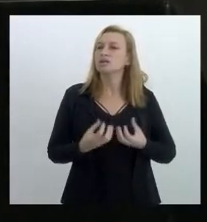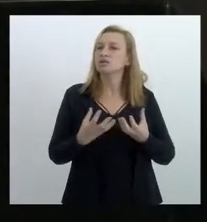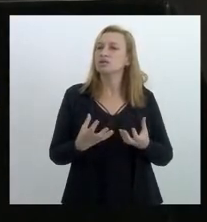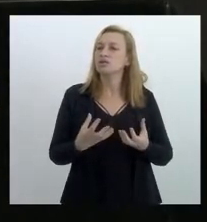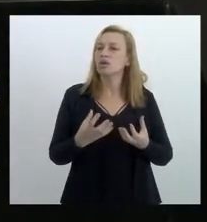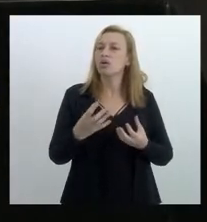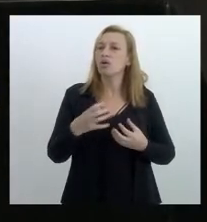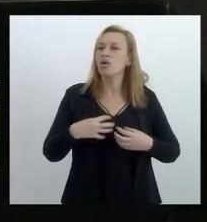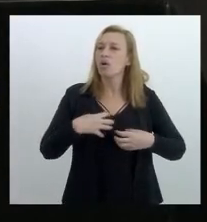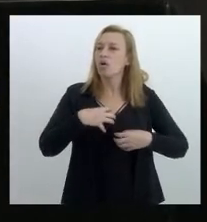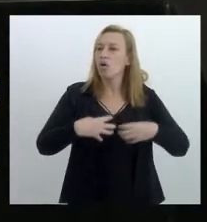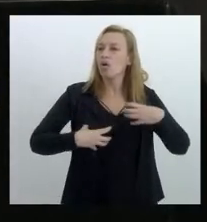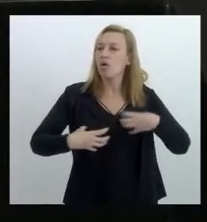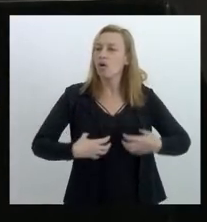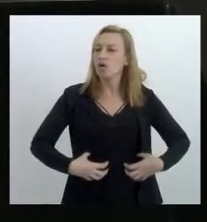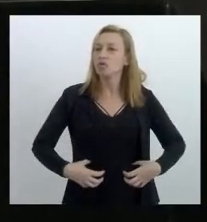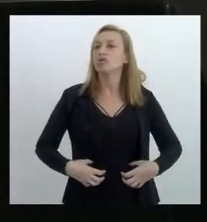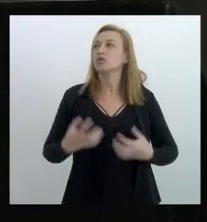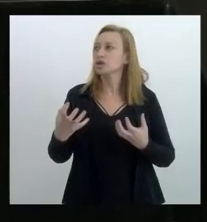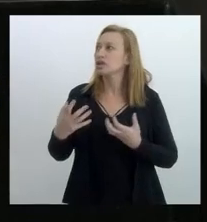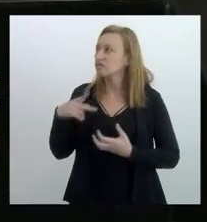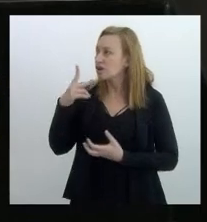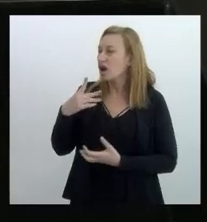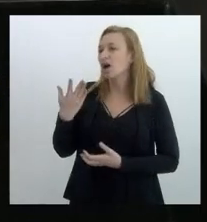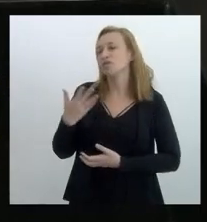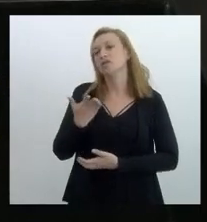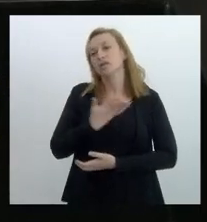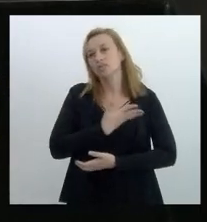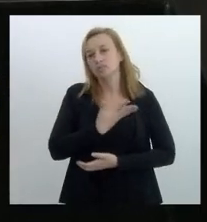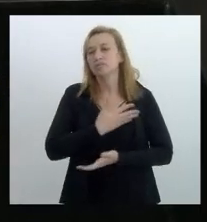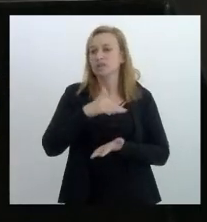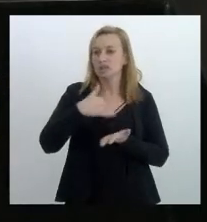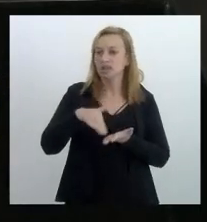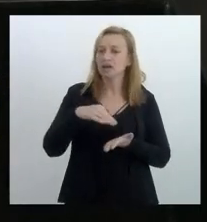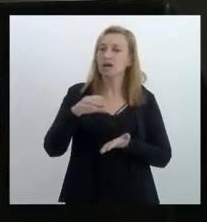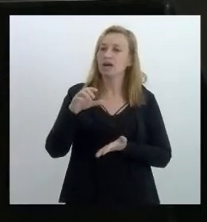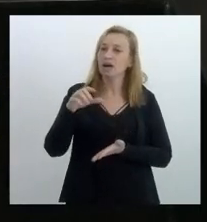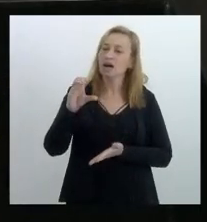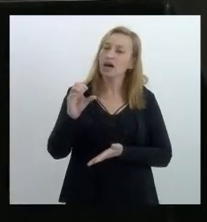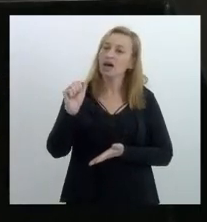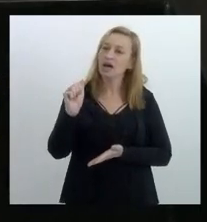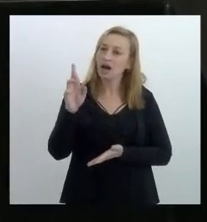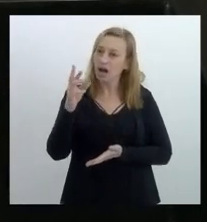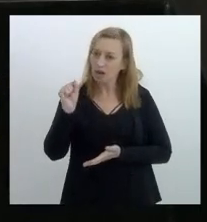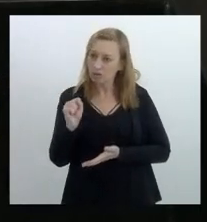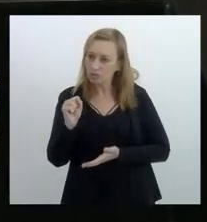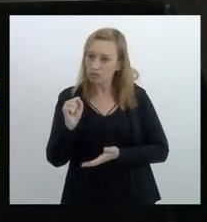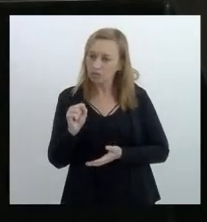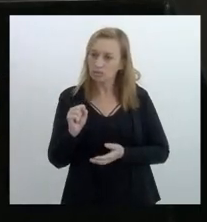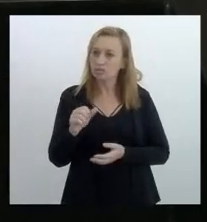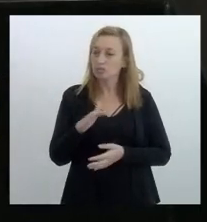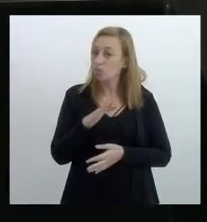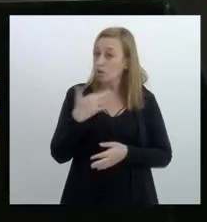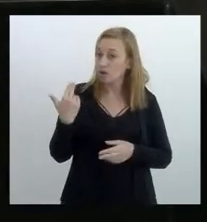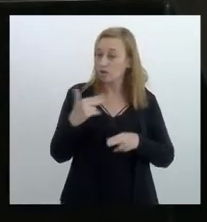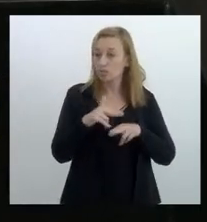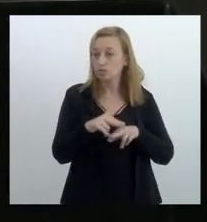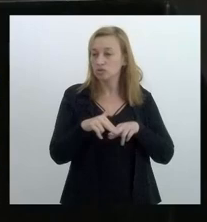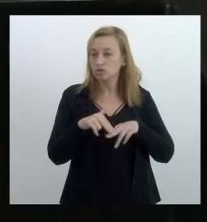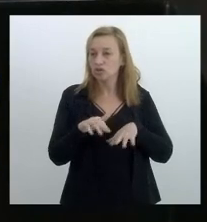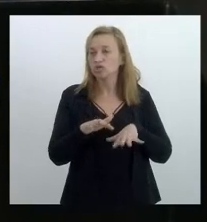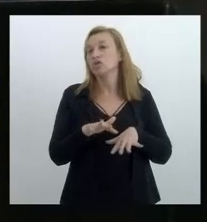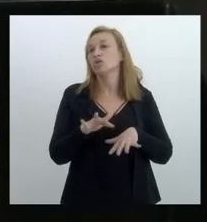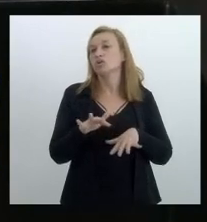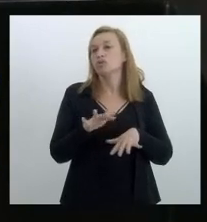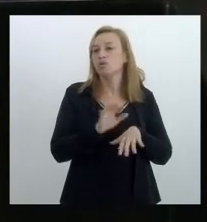nosso querido secretário Carlos Chaves, que faleceu em razão da Covid, e que usava os